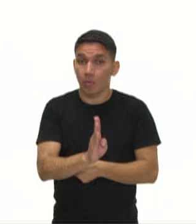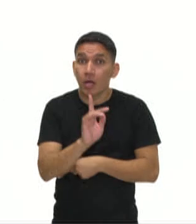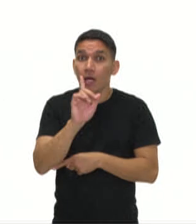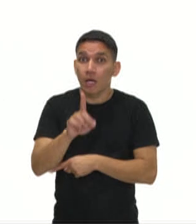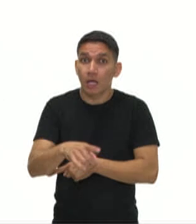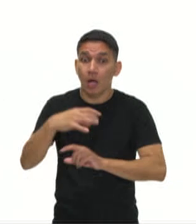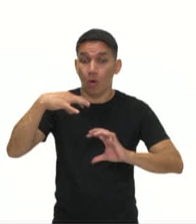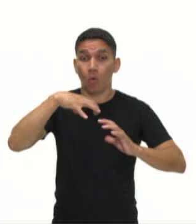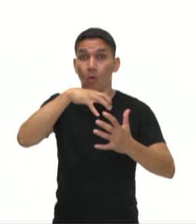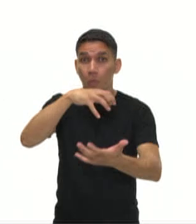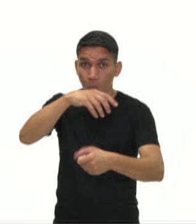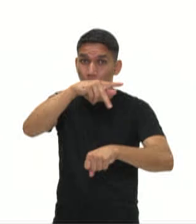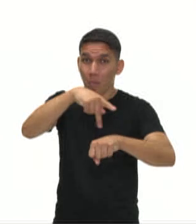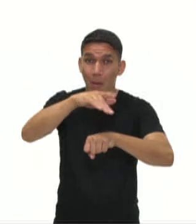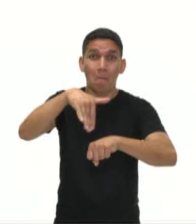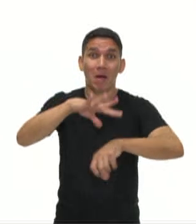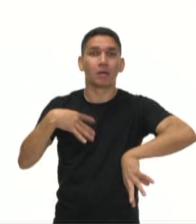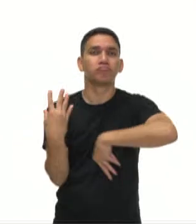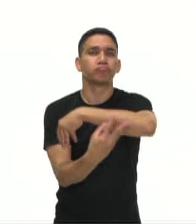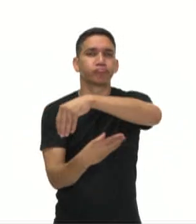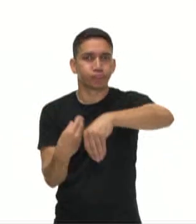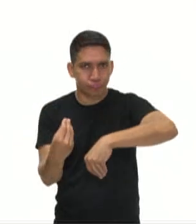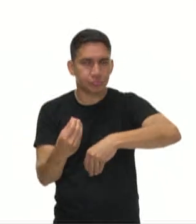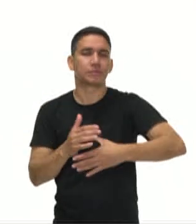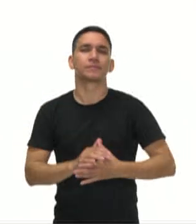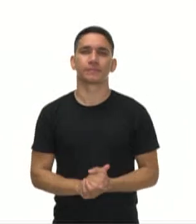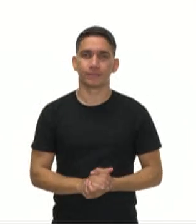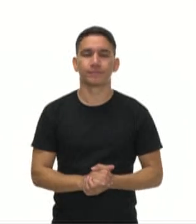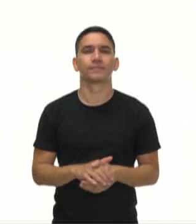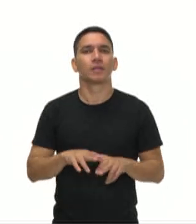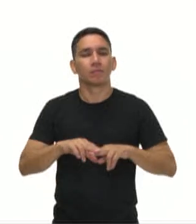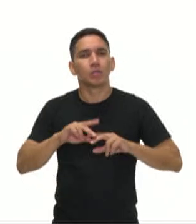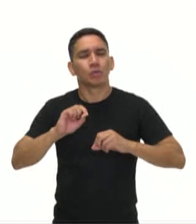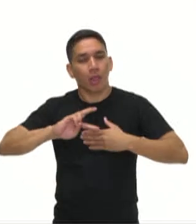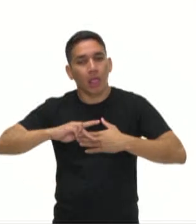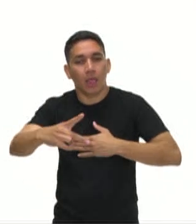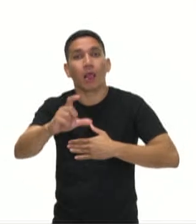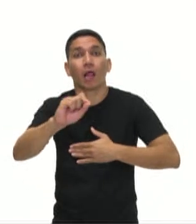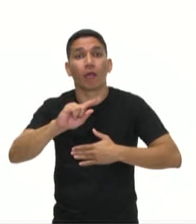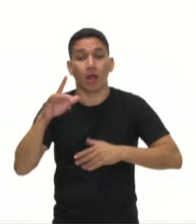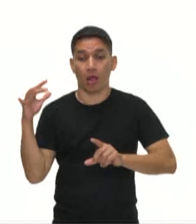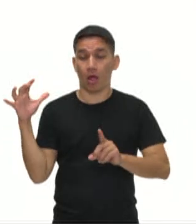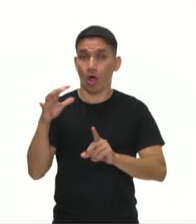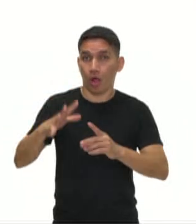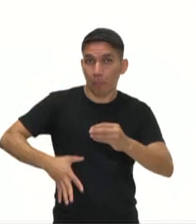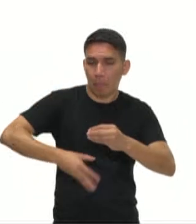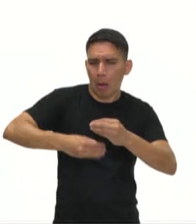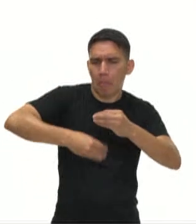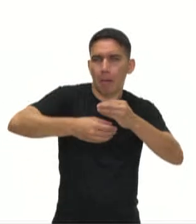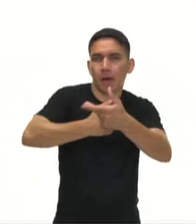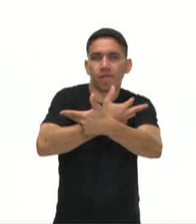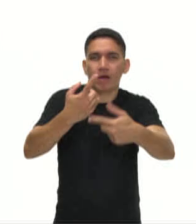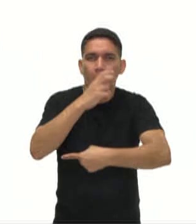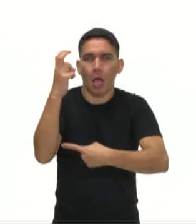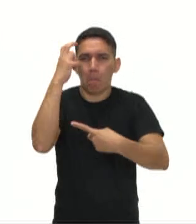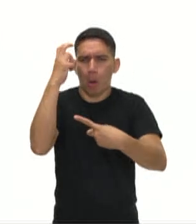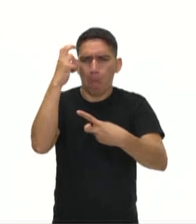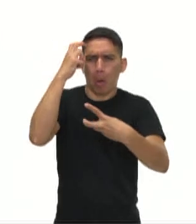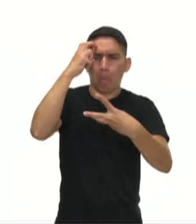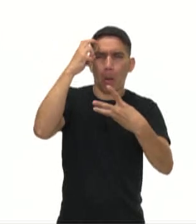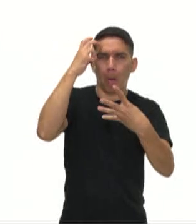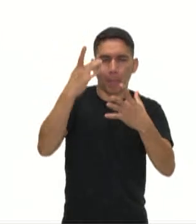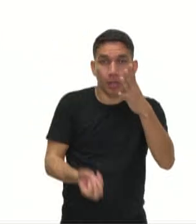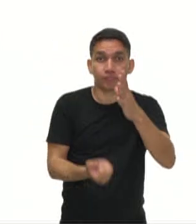países mais miscigenados do mundo, tá? Então, o resultado dessa contribuição de várias culturas na formação da